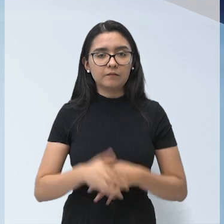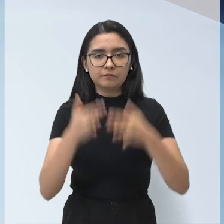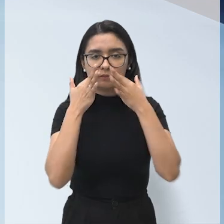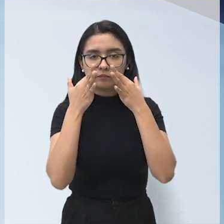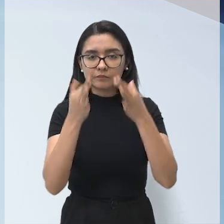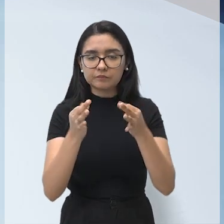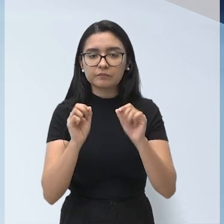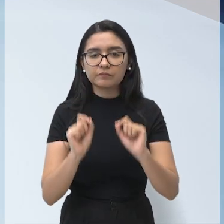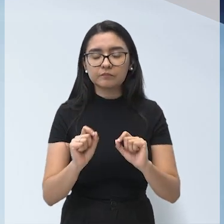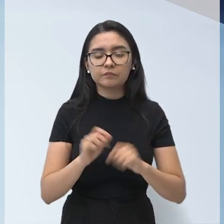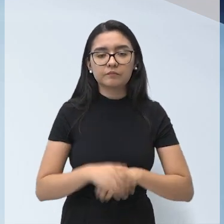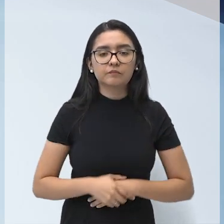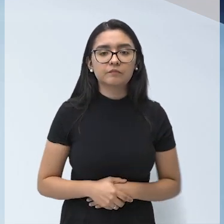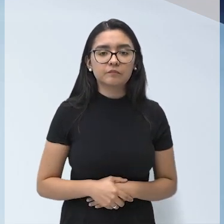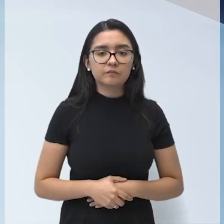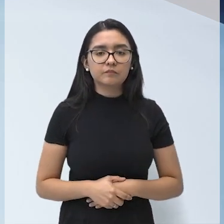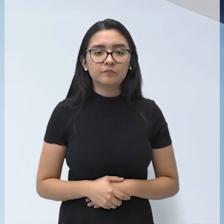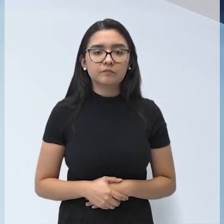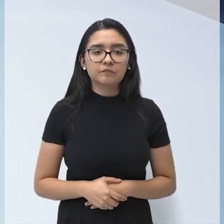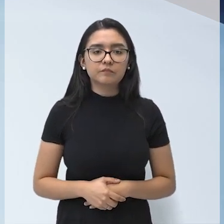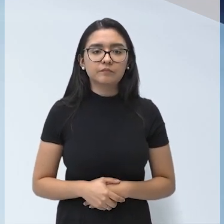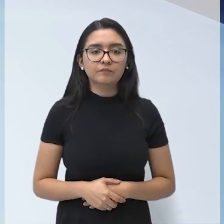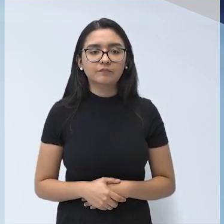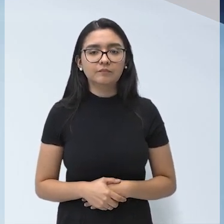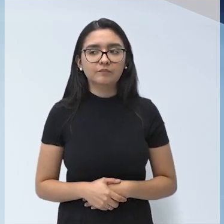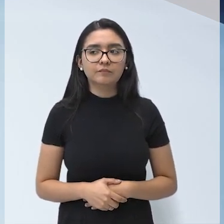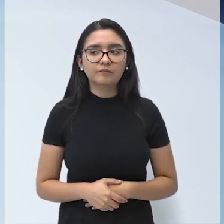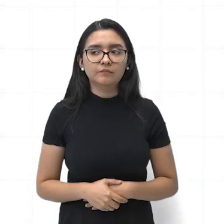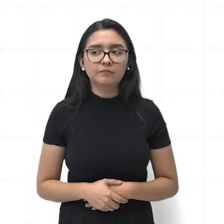aí. Vamos para a história?